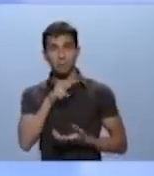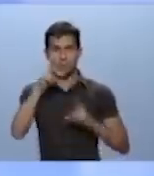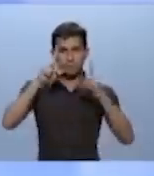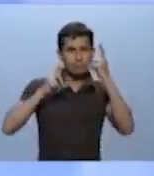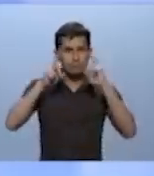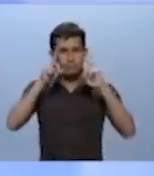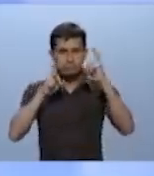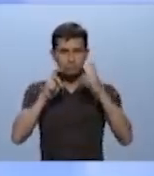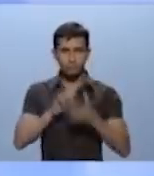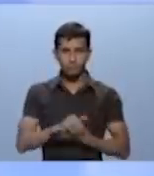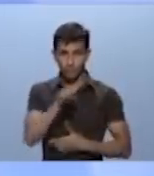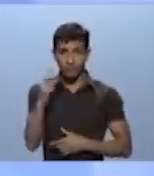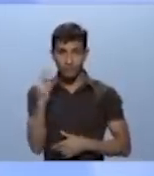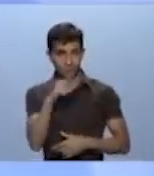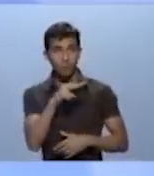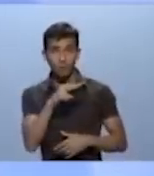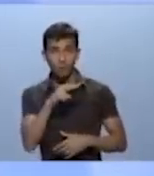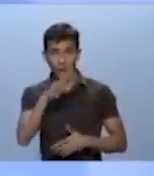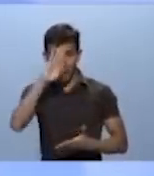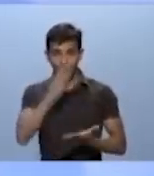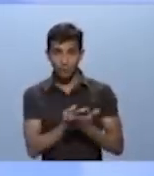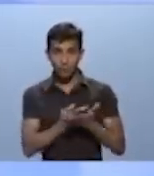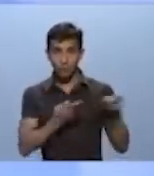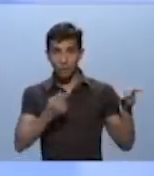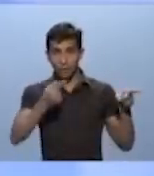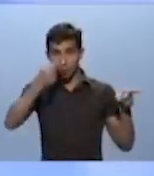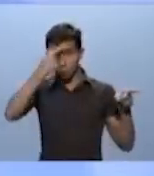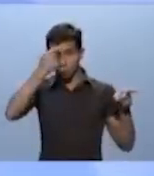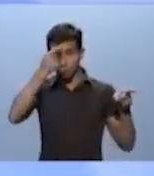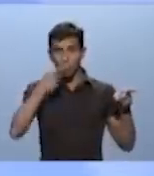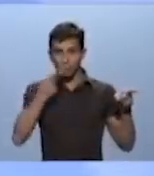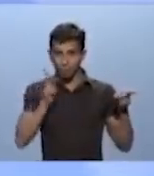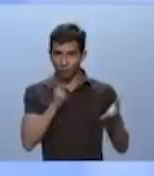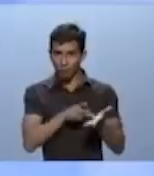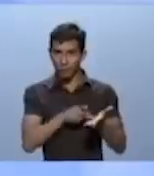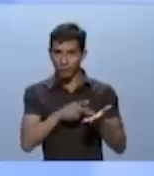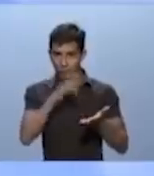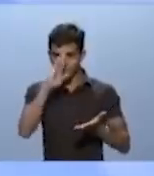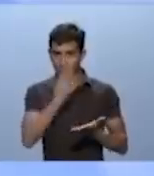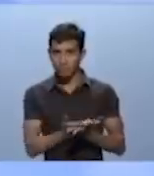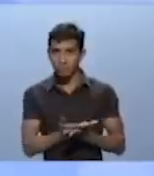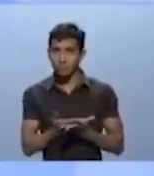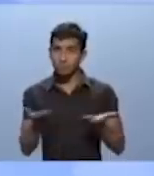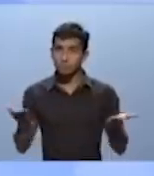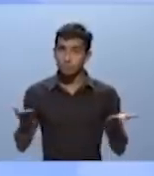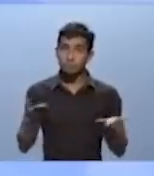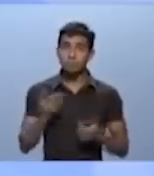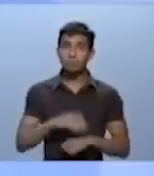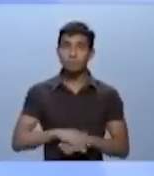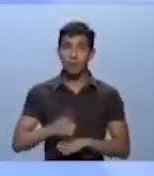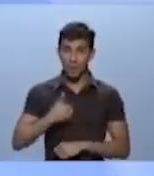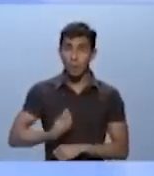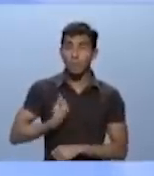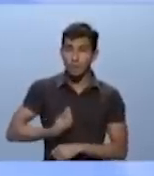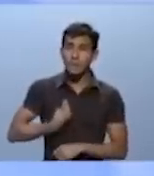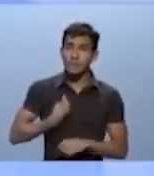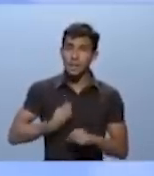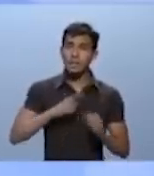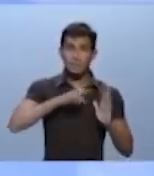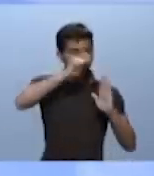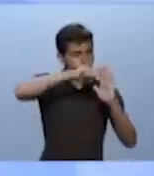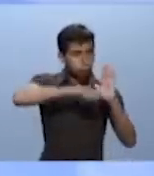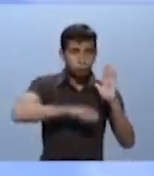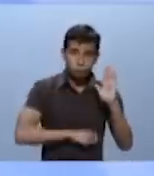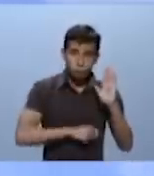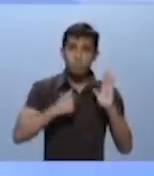acreditou que o Celso Russomano falou alguma verdade nisso né inclusive Basta ver os números ali das minhas presenças das minhas bandeiras que o